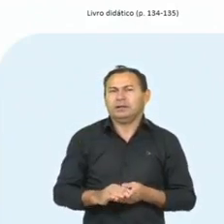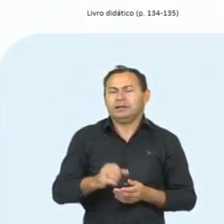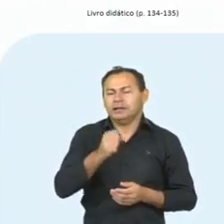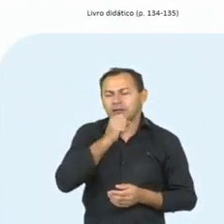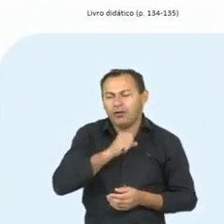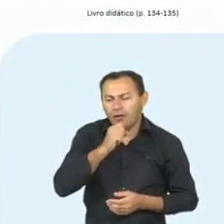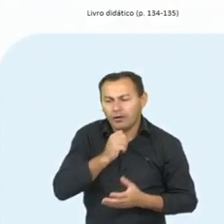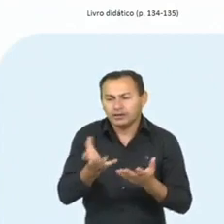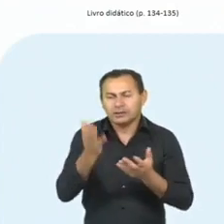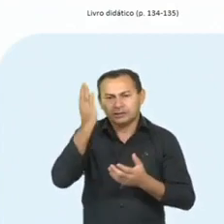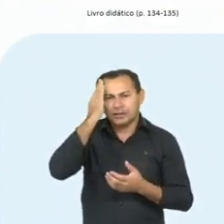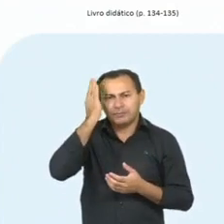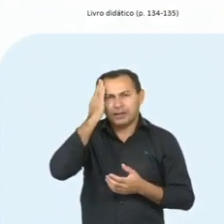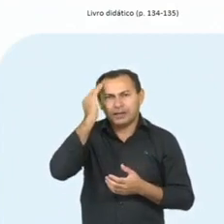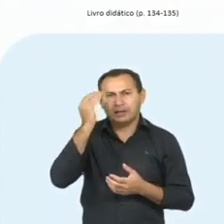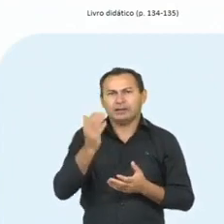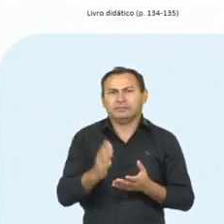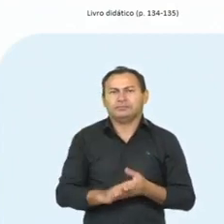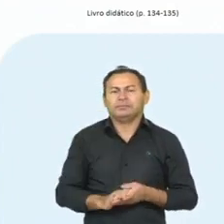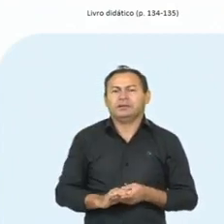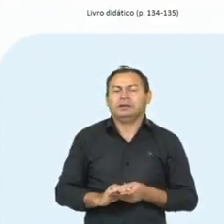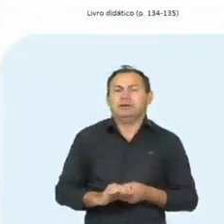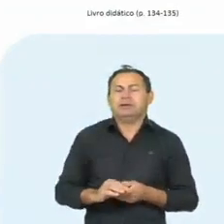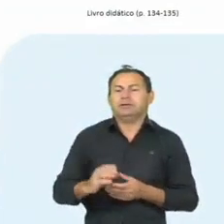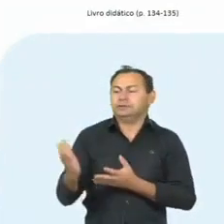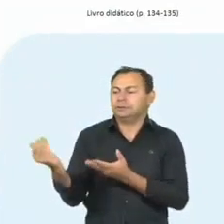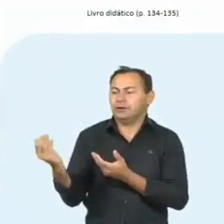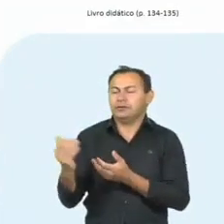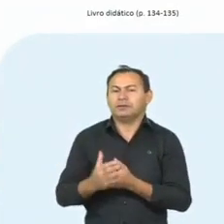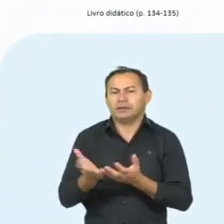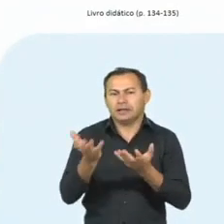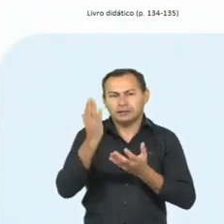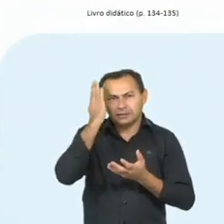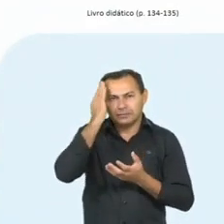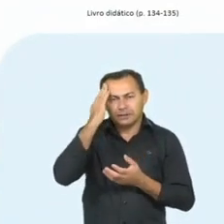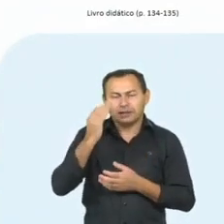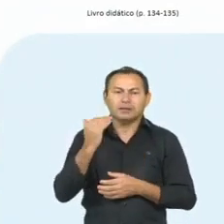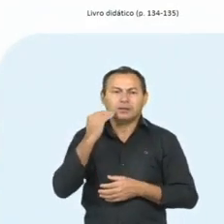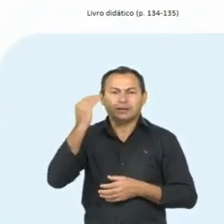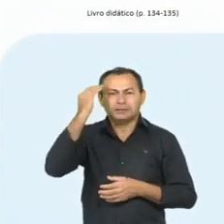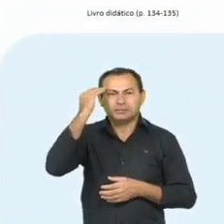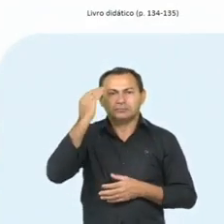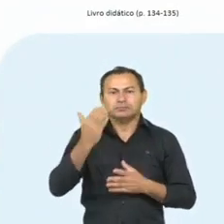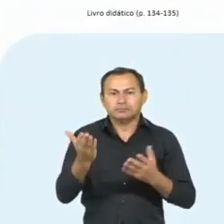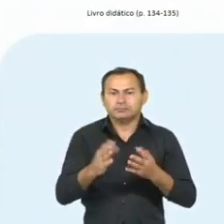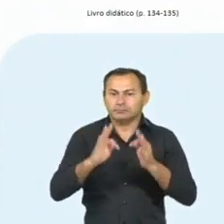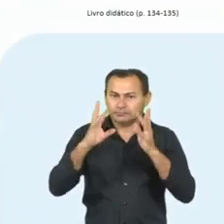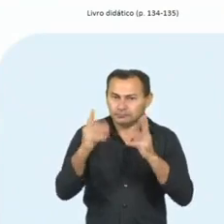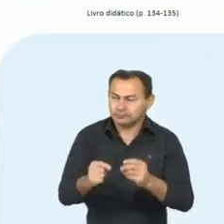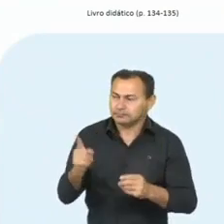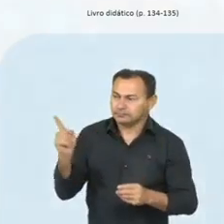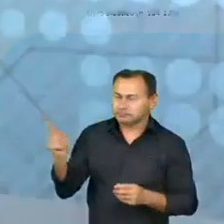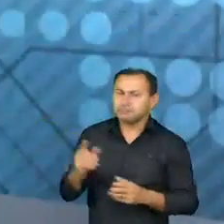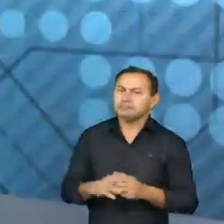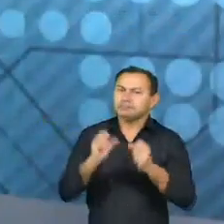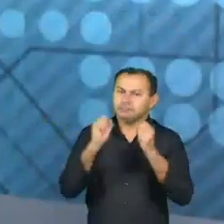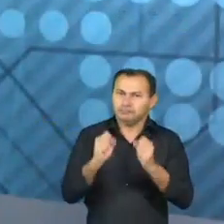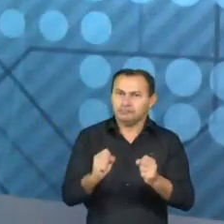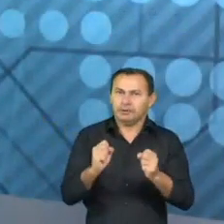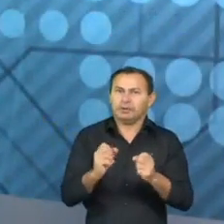quero saber em adultos jovens, eu quero saber em adolescentes, então tudo isso pode